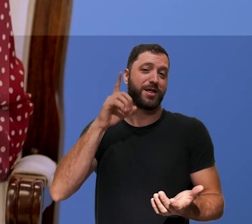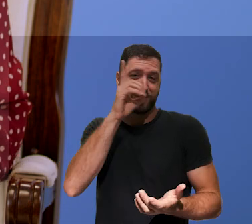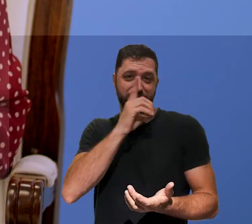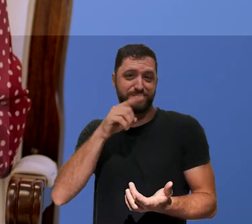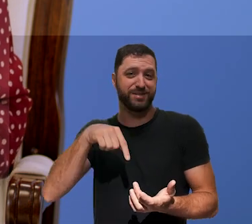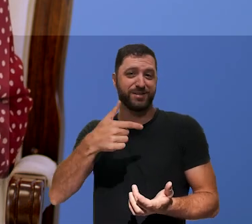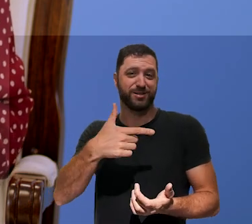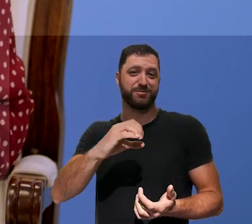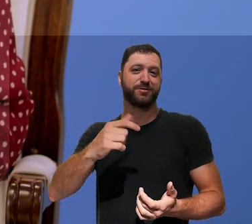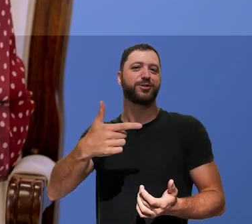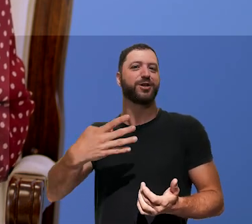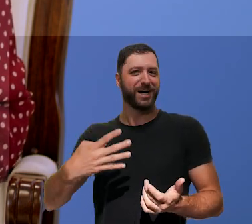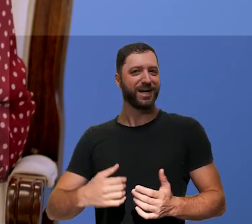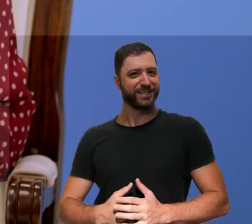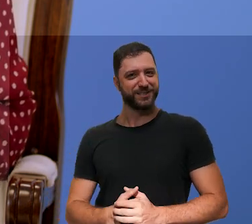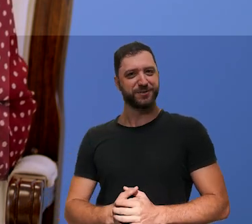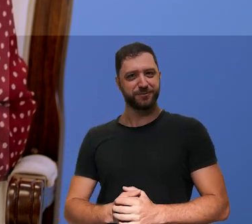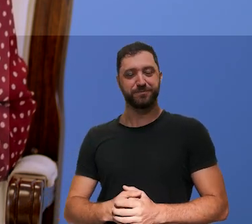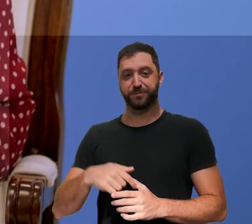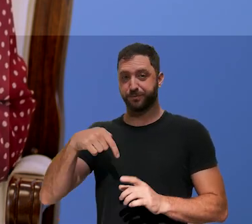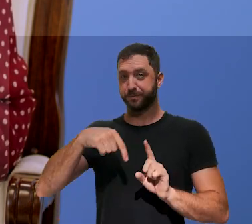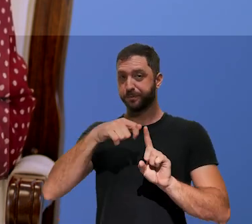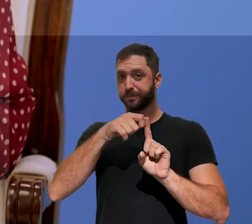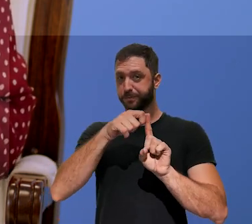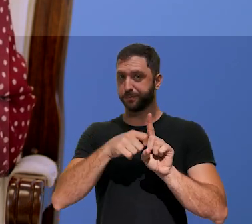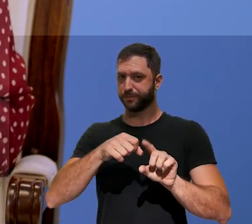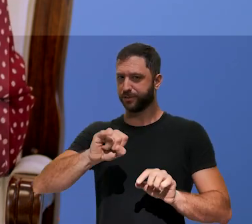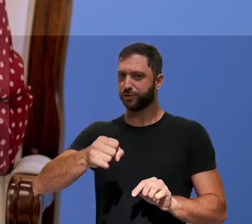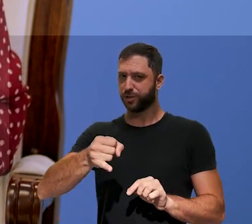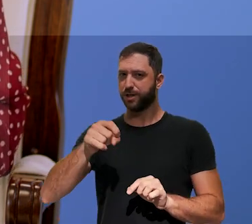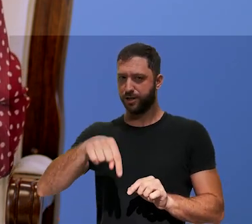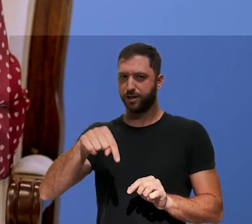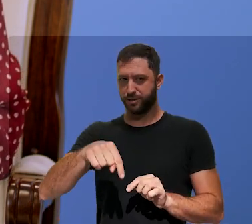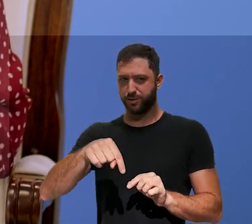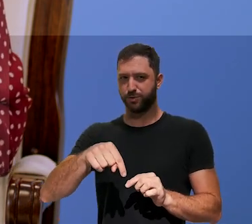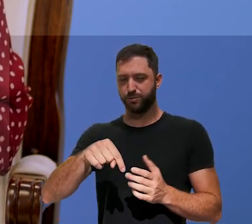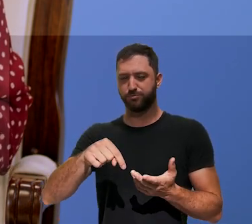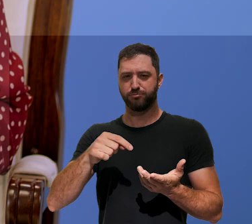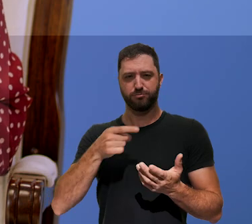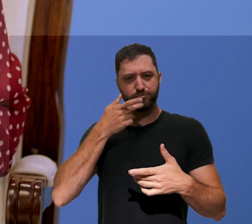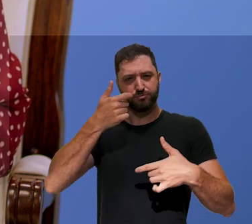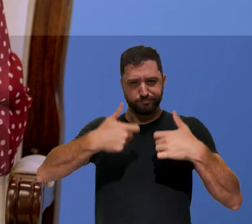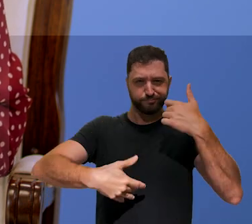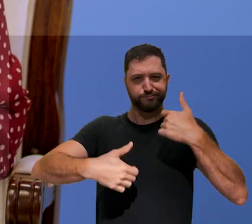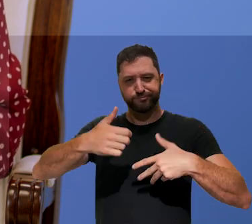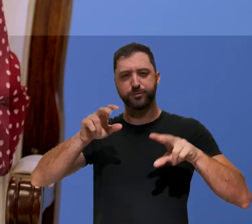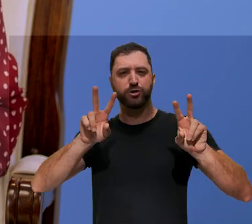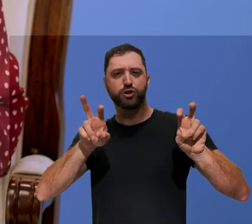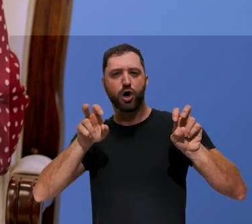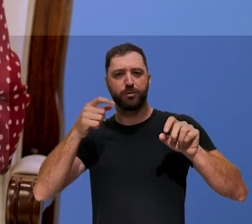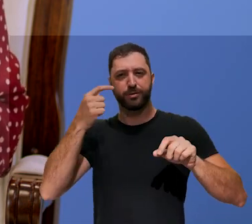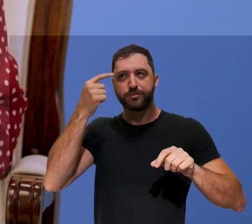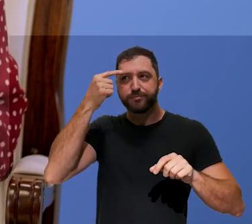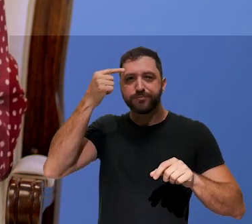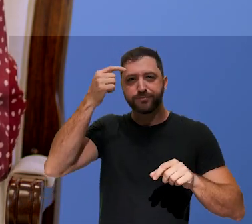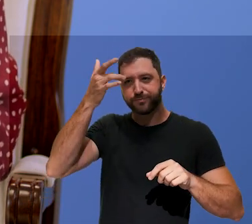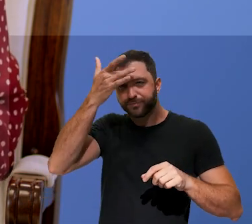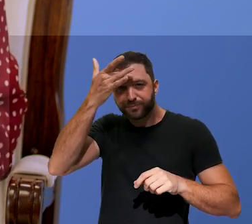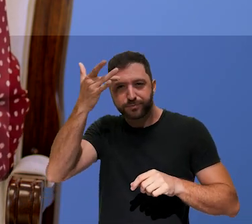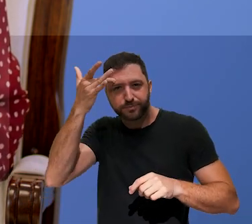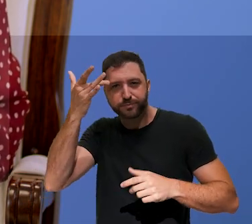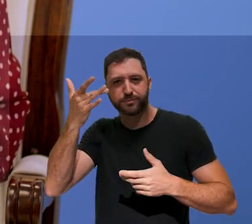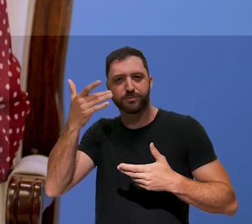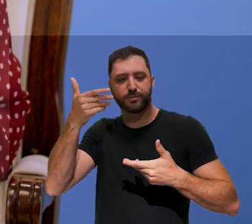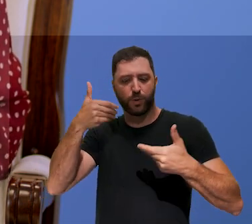de 2024. Esse mês de janeiro, onde a gente está falando inclusive sobre a nossa saúde